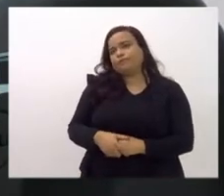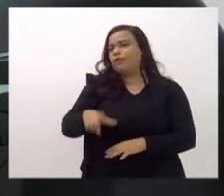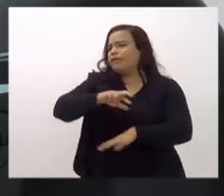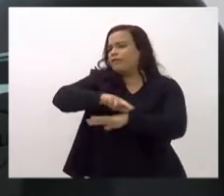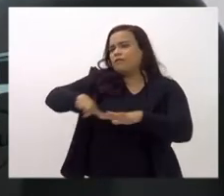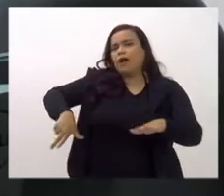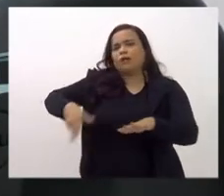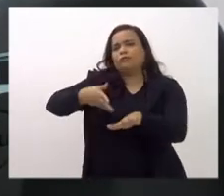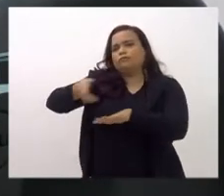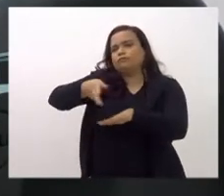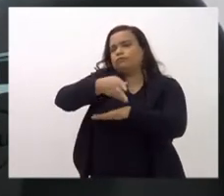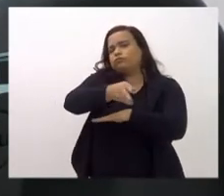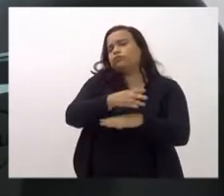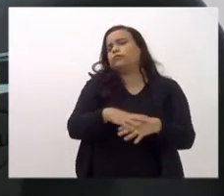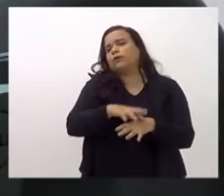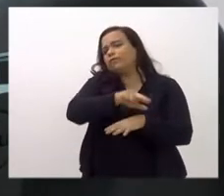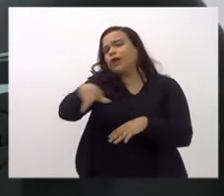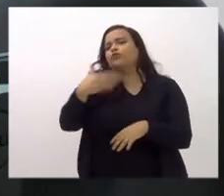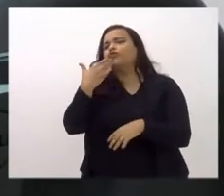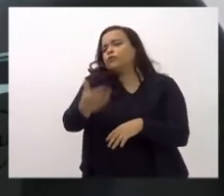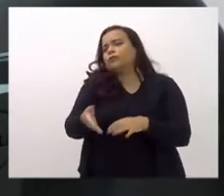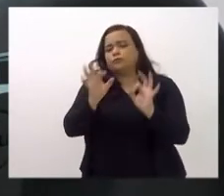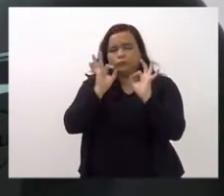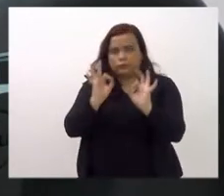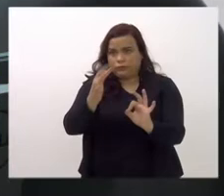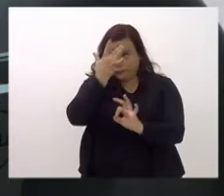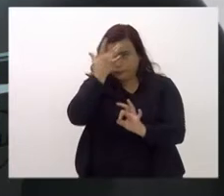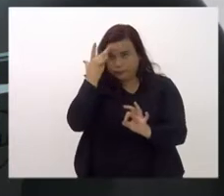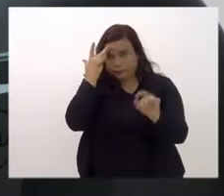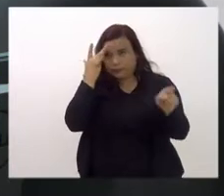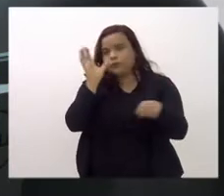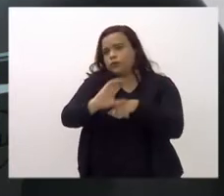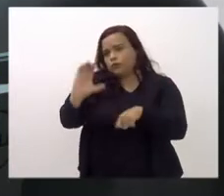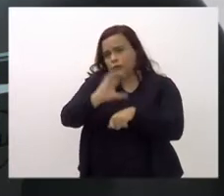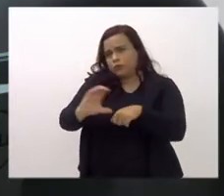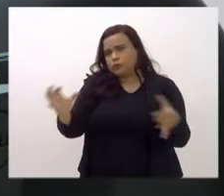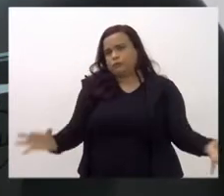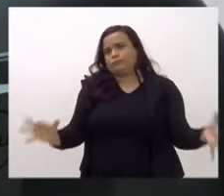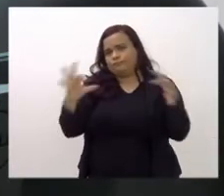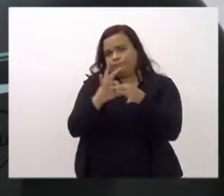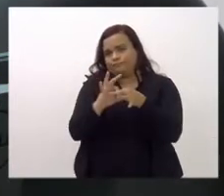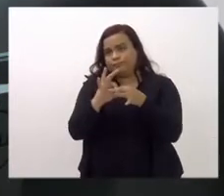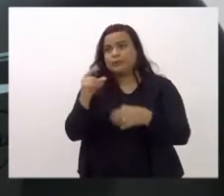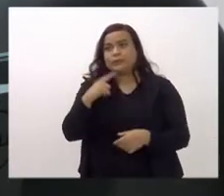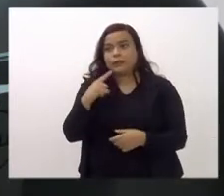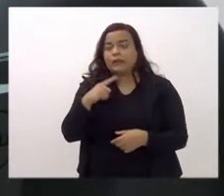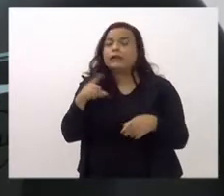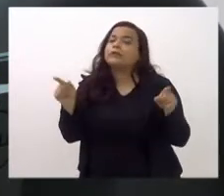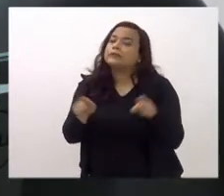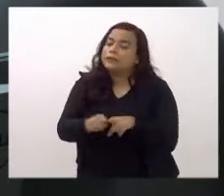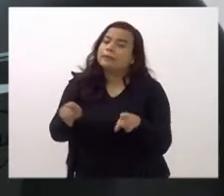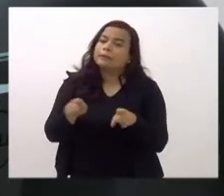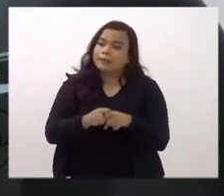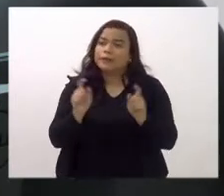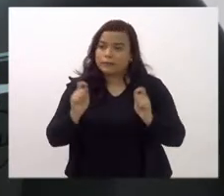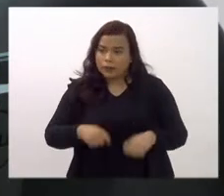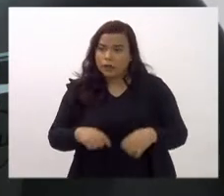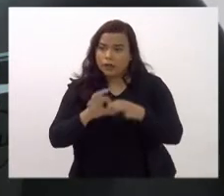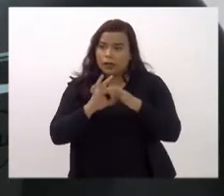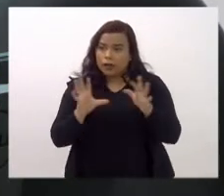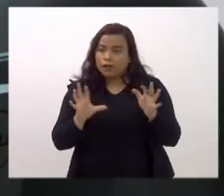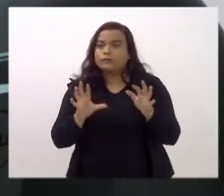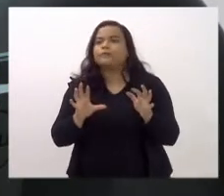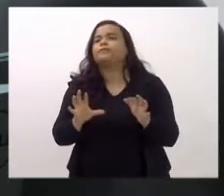modalidades para garantir que o subsequente possa ser incluído e também a gente abre a possibilidade de que,